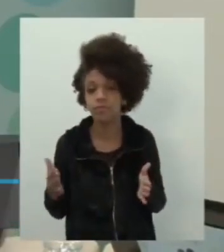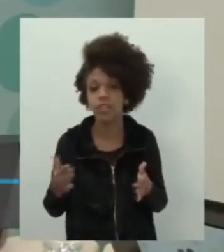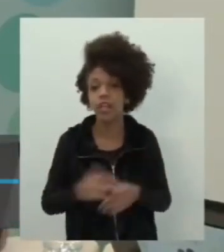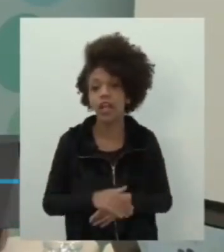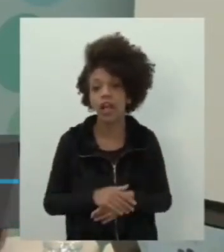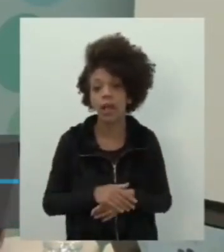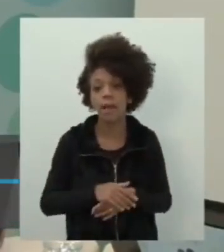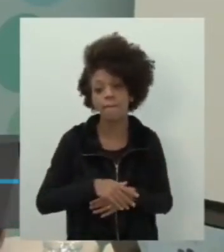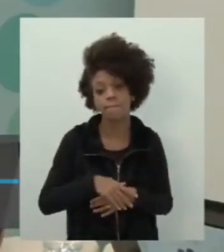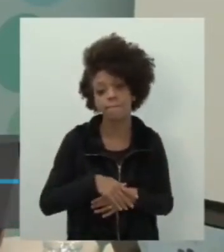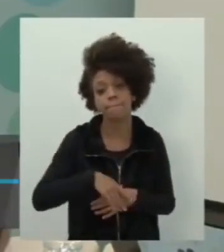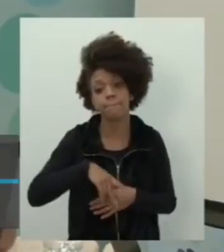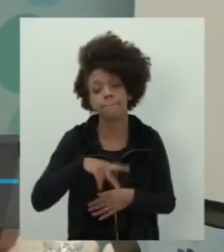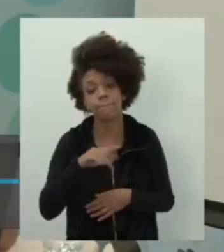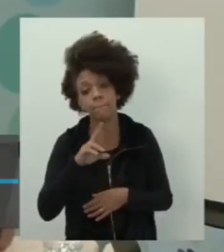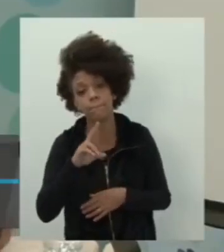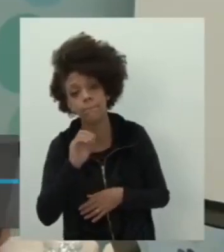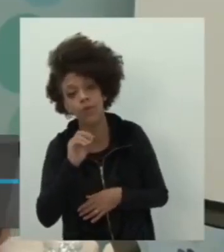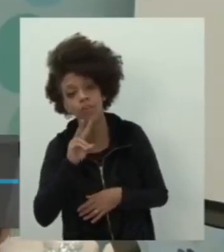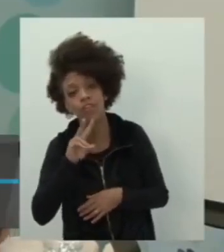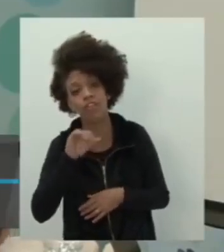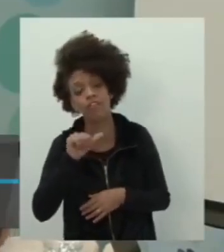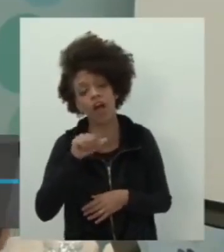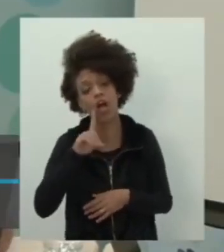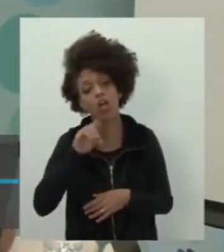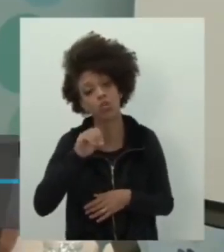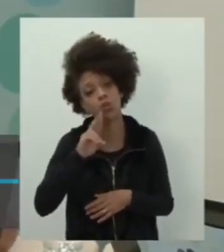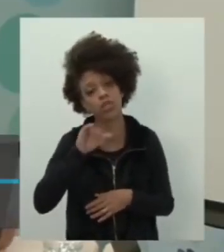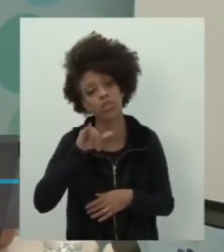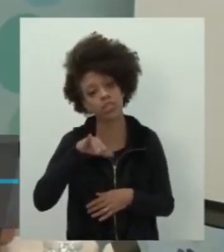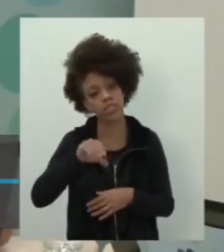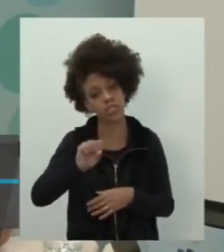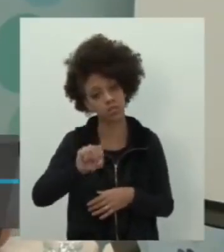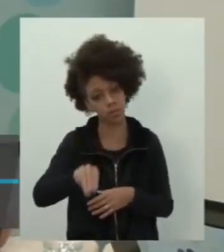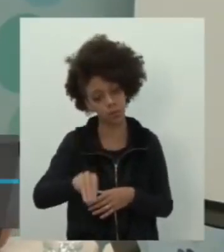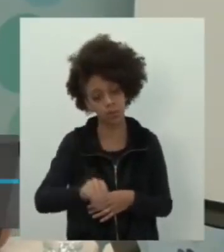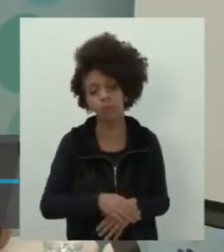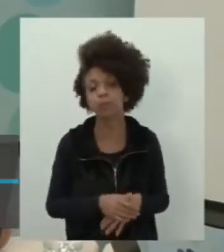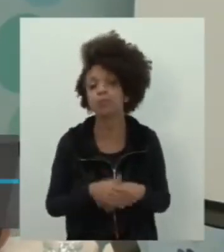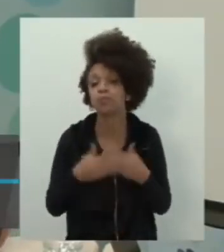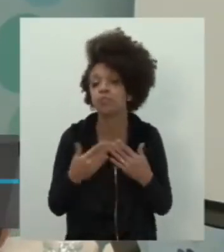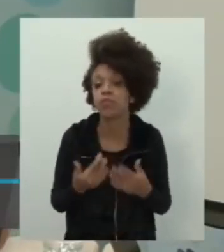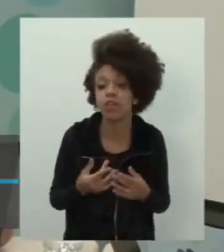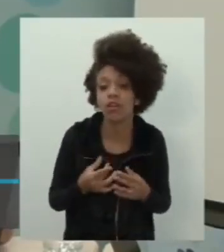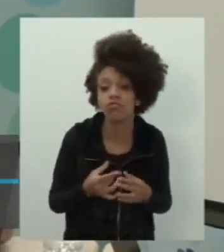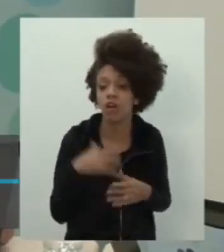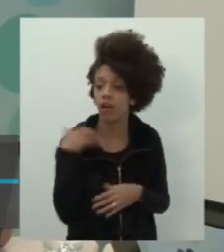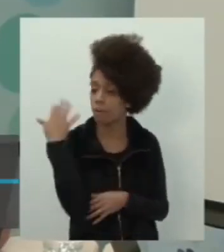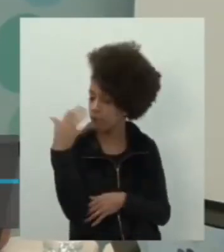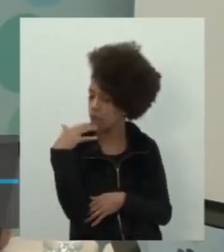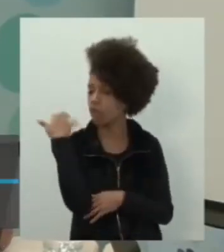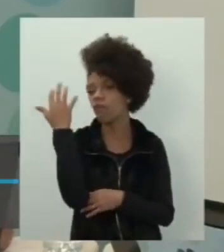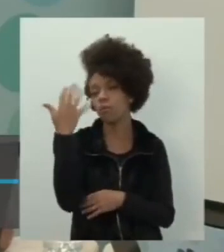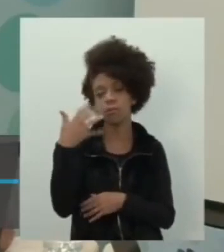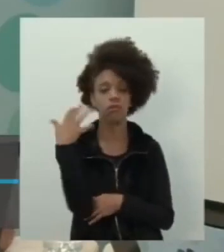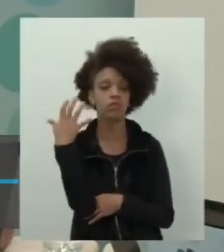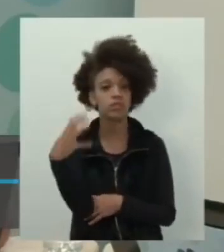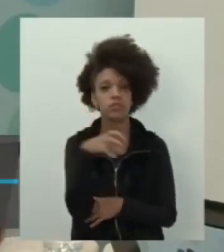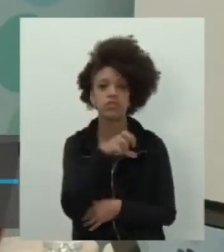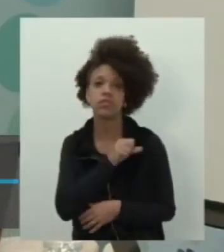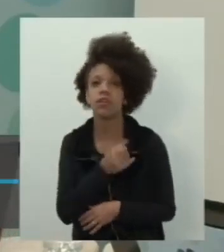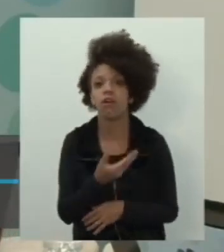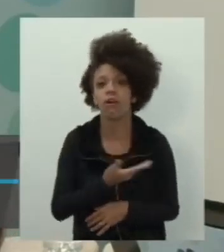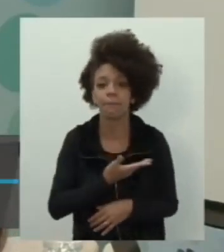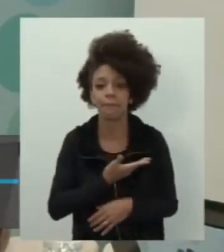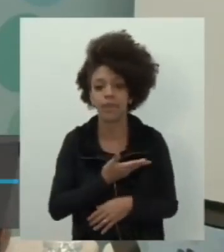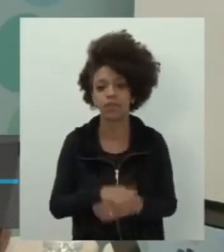trovadorismo. Era músicas, canções, cantigas de amor, de amigo. As pessoas falavam apenas de amor, de amor, de amor, amigo, né? Uma